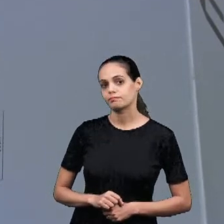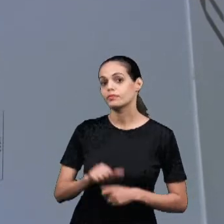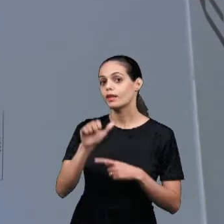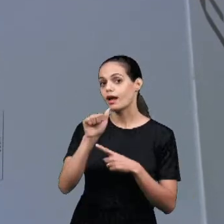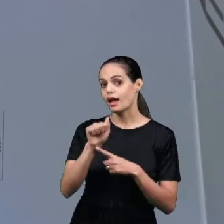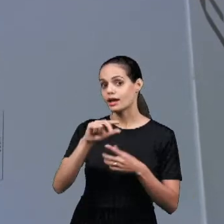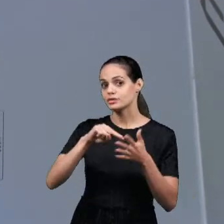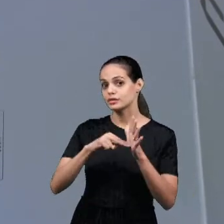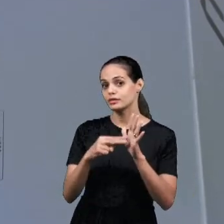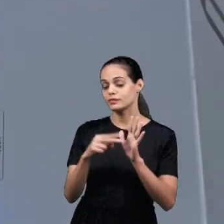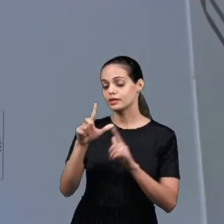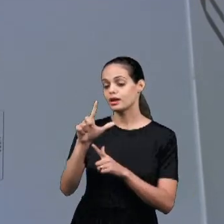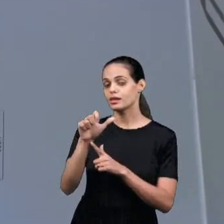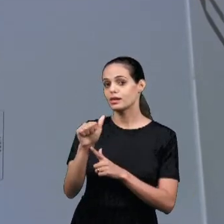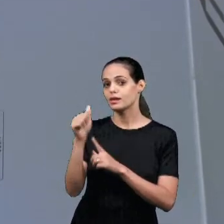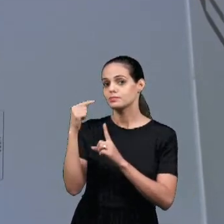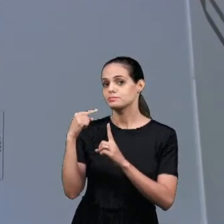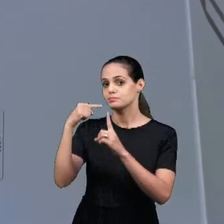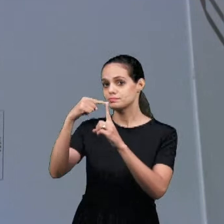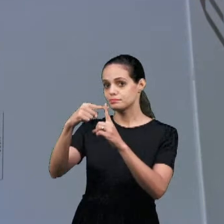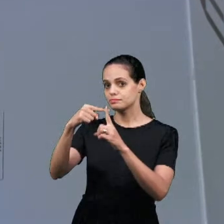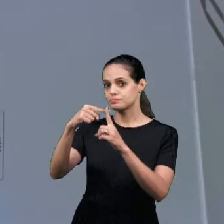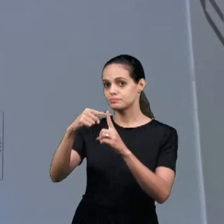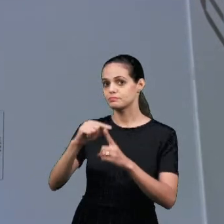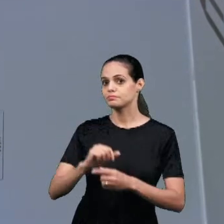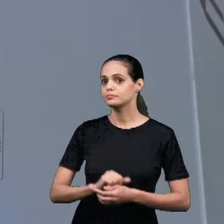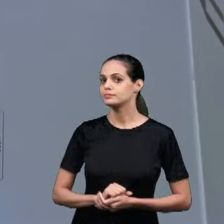Lá maior.